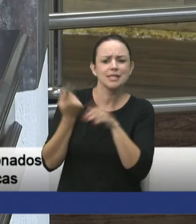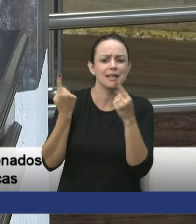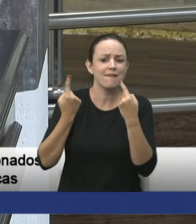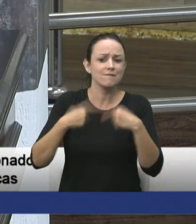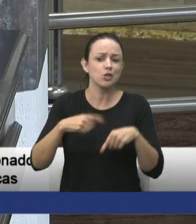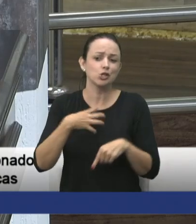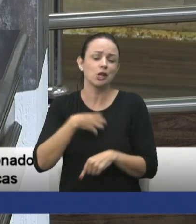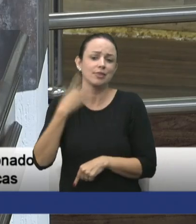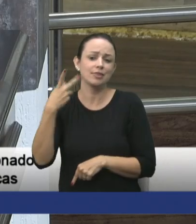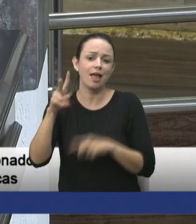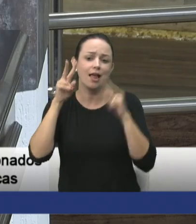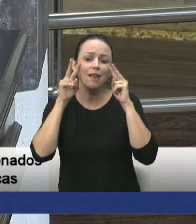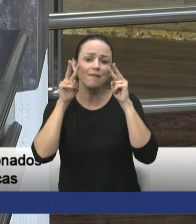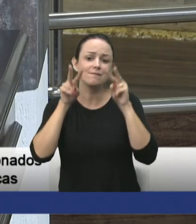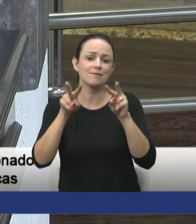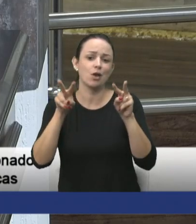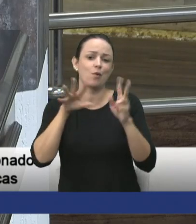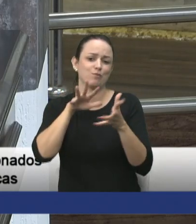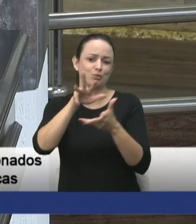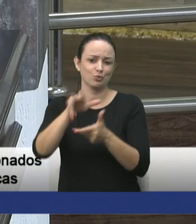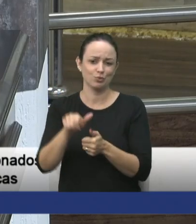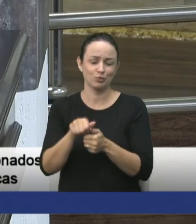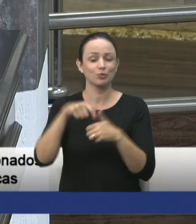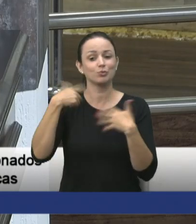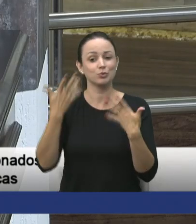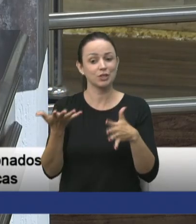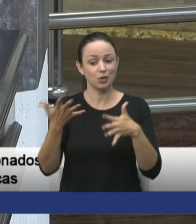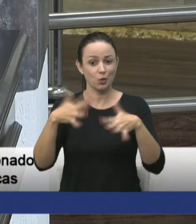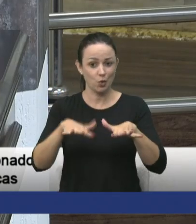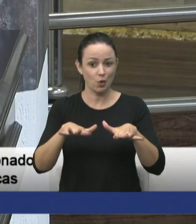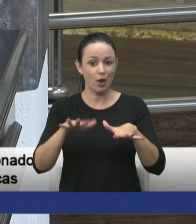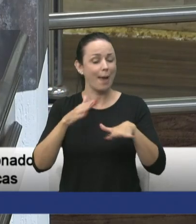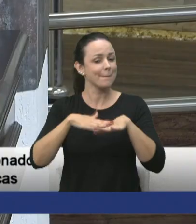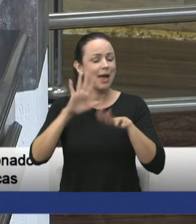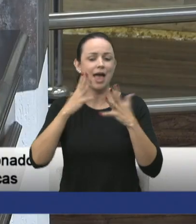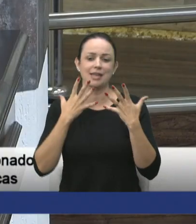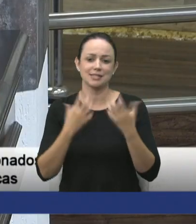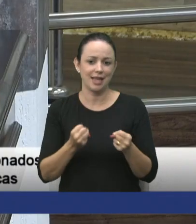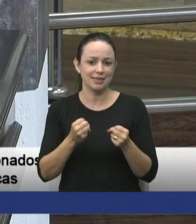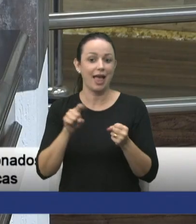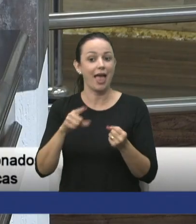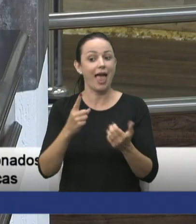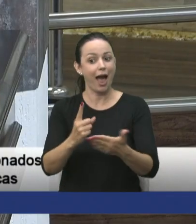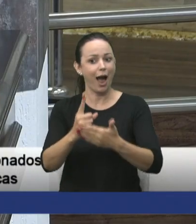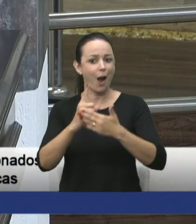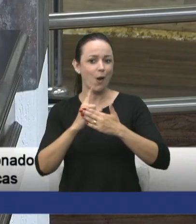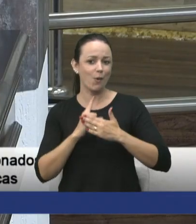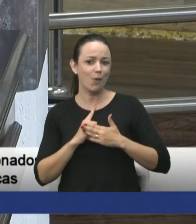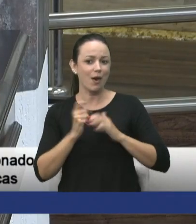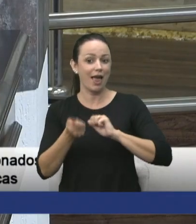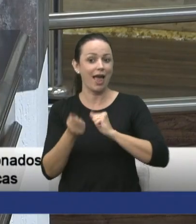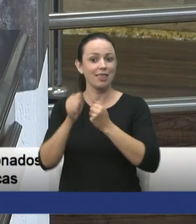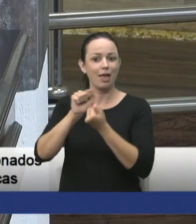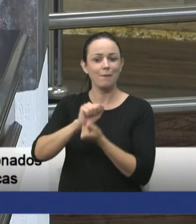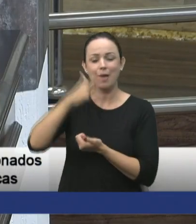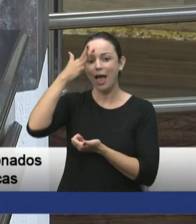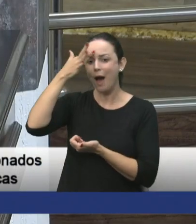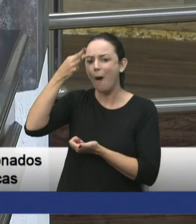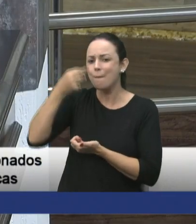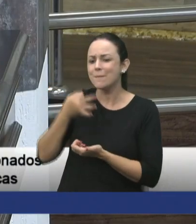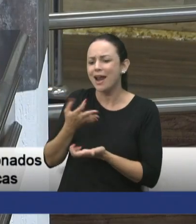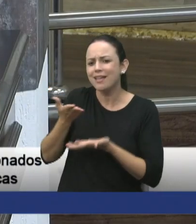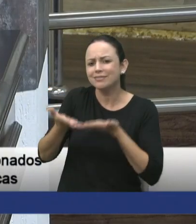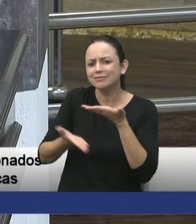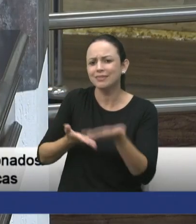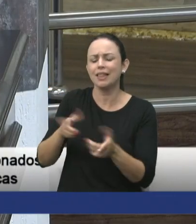mundo. Por isso, incluir é ir além de aceitar, é acolher, é adaptar, compreender e